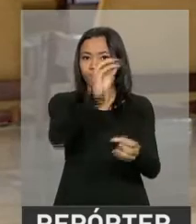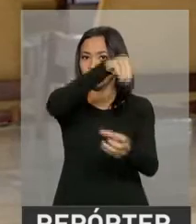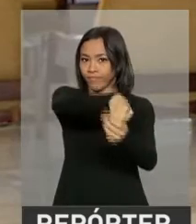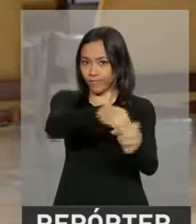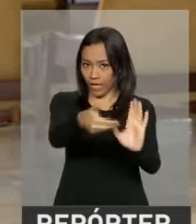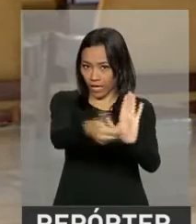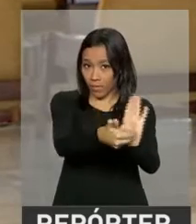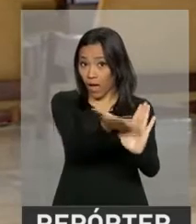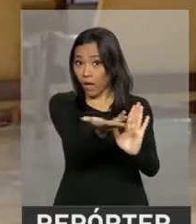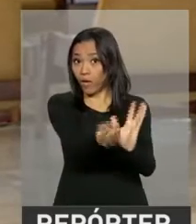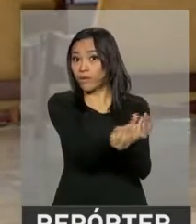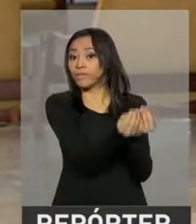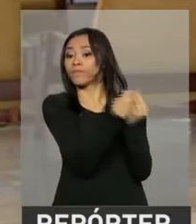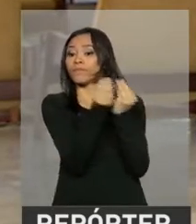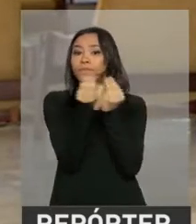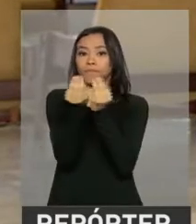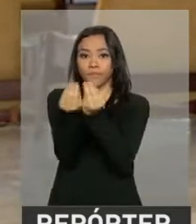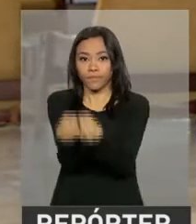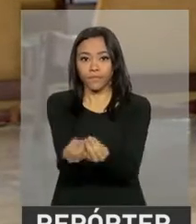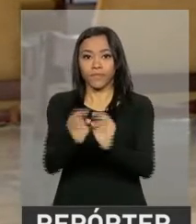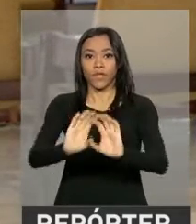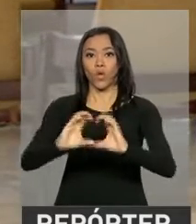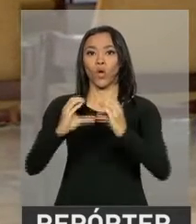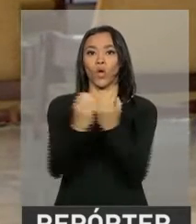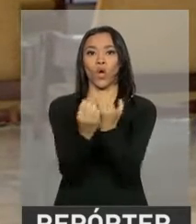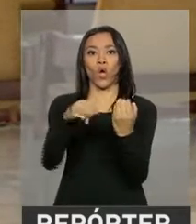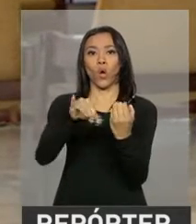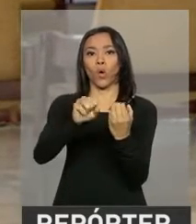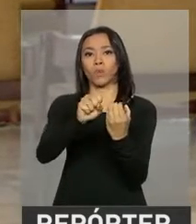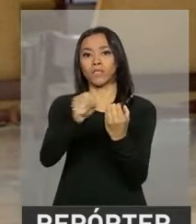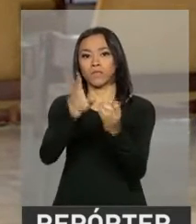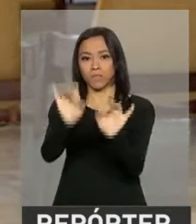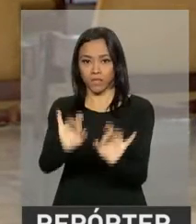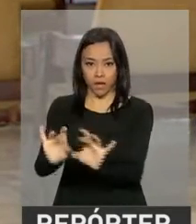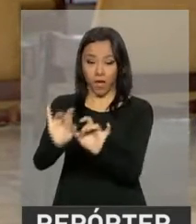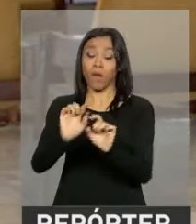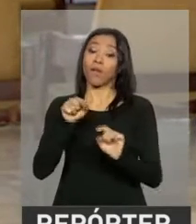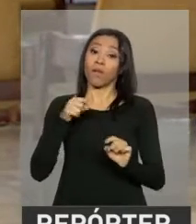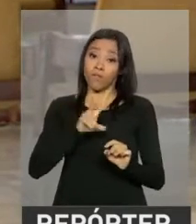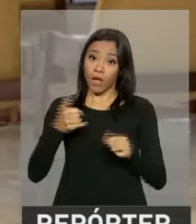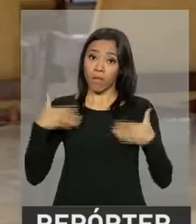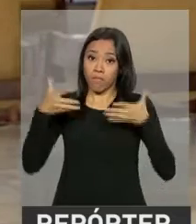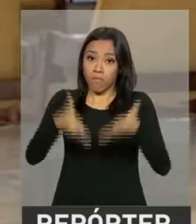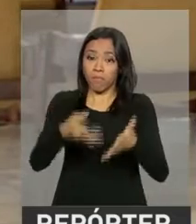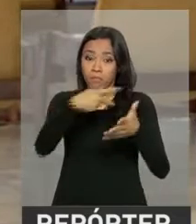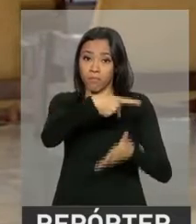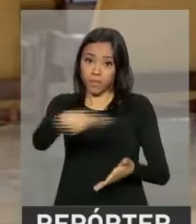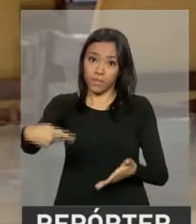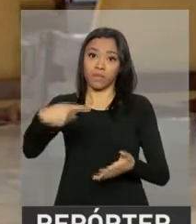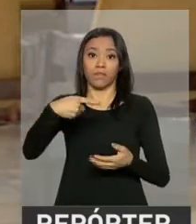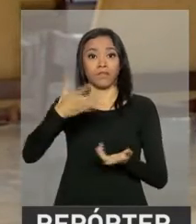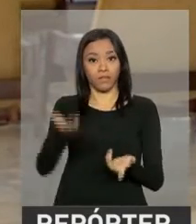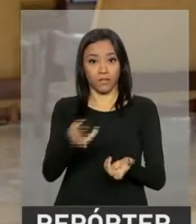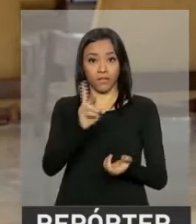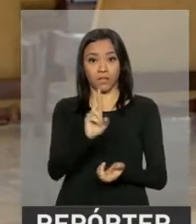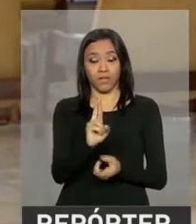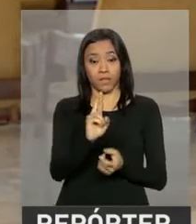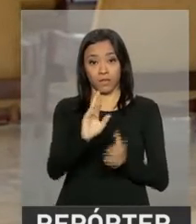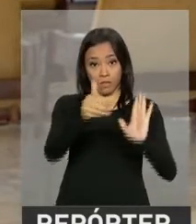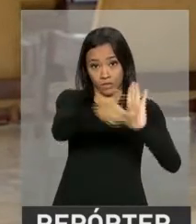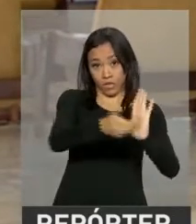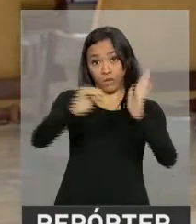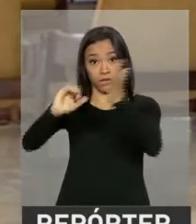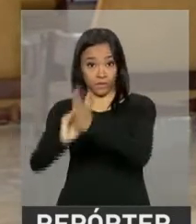agora em discussão nas comissões especiais devem participar também da reunião o presidente do senado olheiros e o presidente da câmara